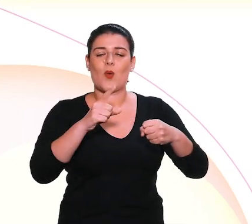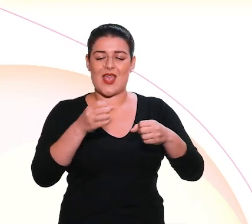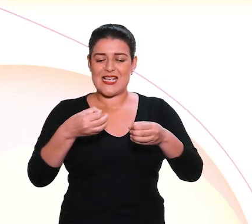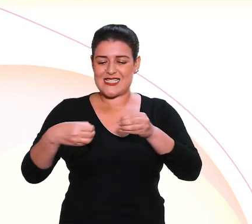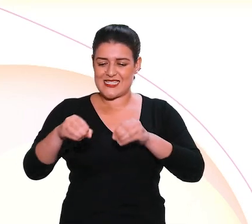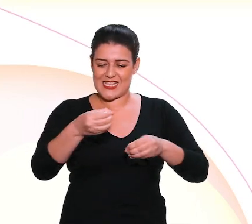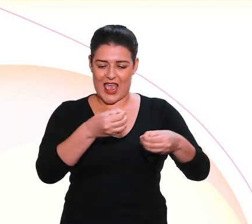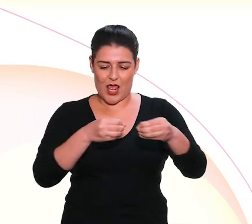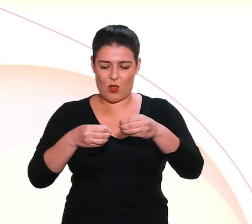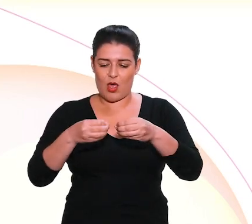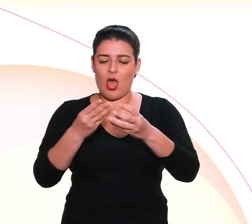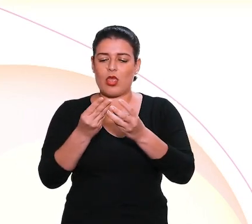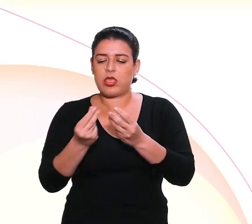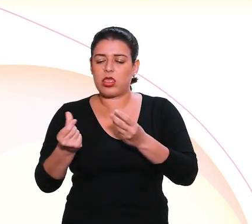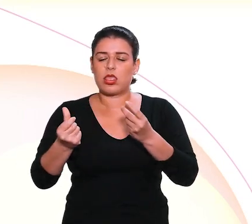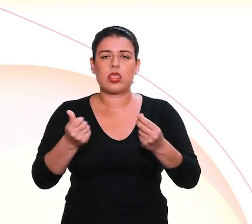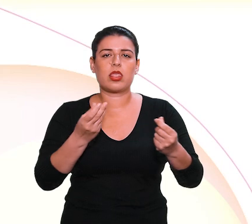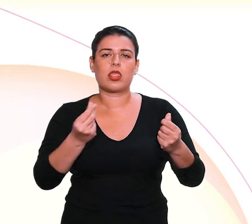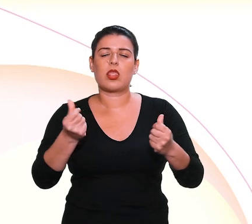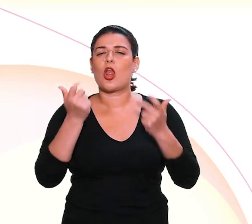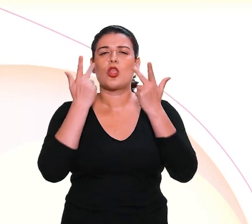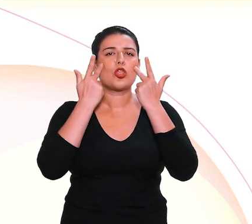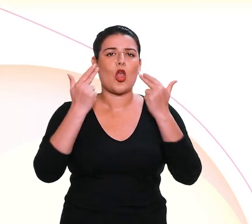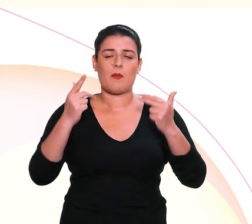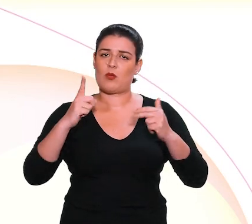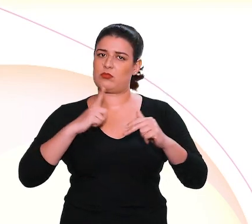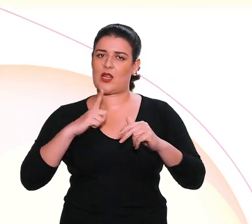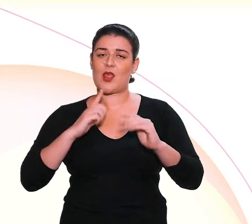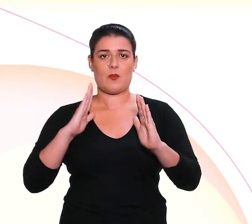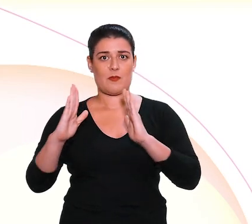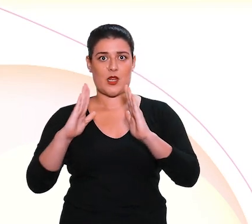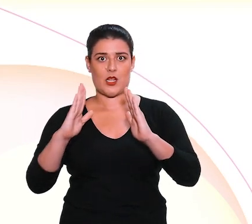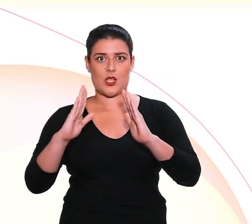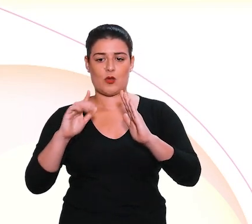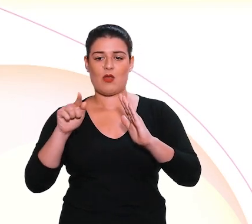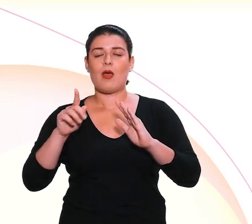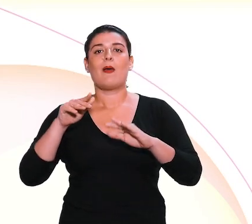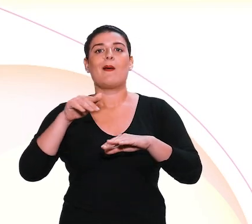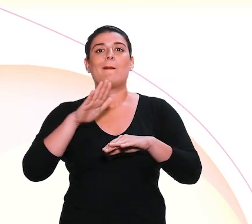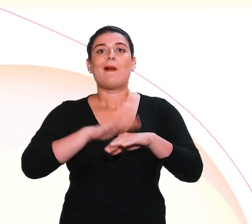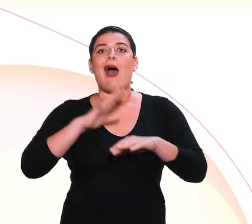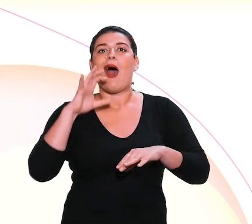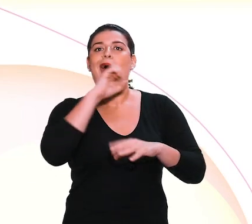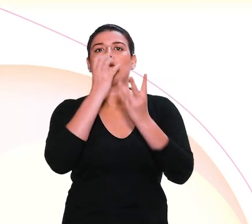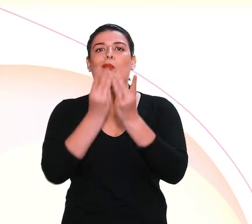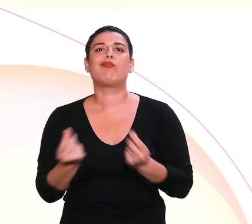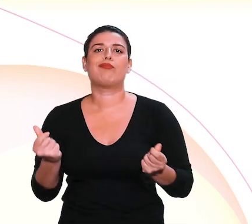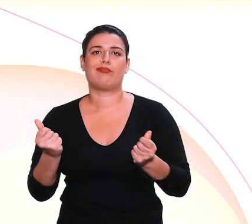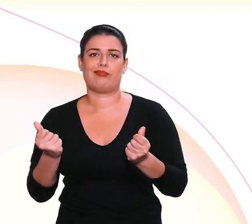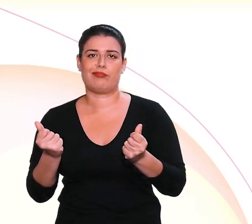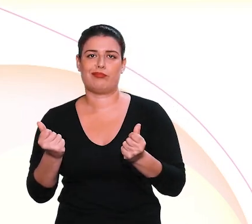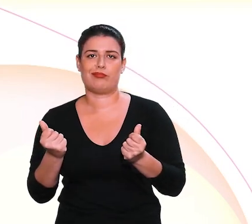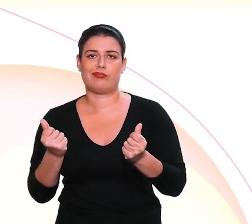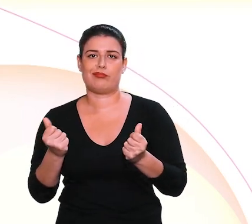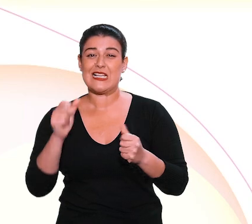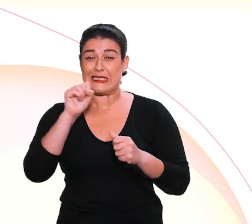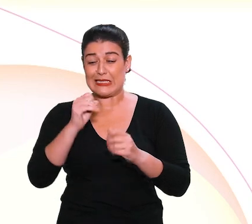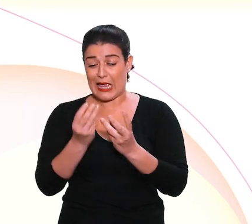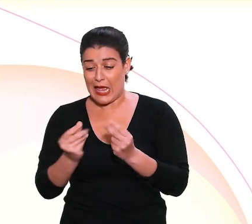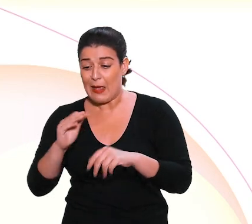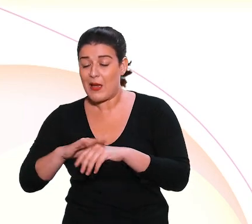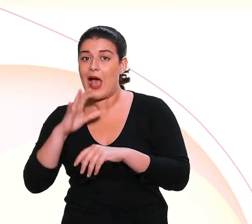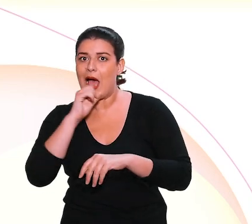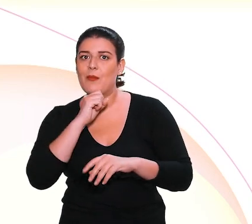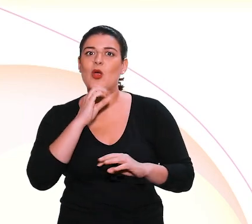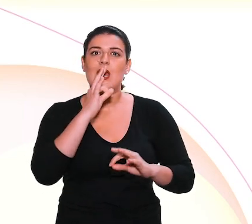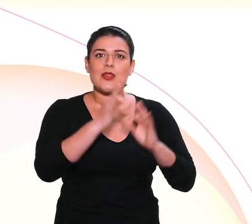programada que sempre tem que haver. Só que aí os soldadinhos que combatem as infecções duram menos tempo. Se eles duram menos tempo, é